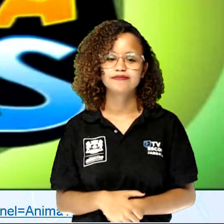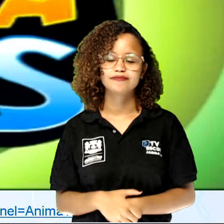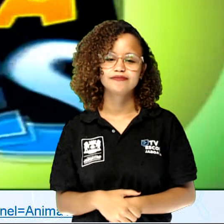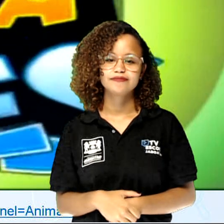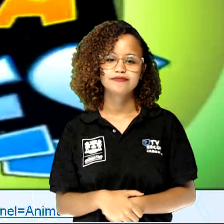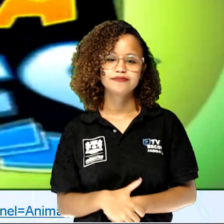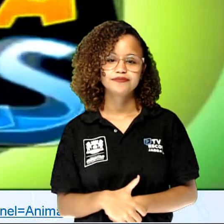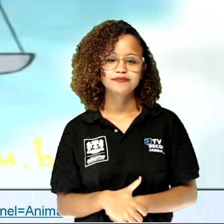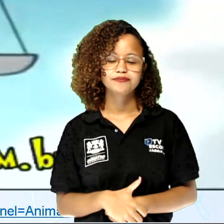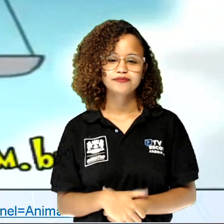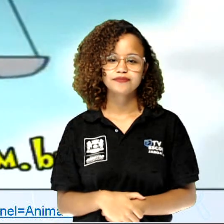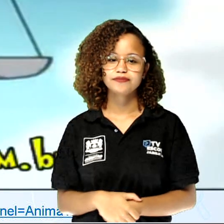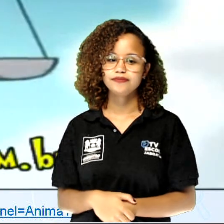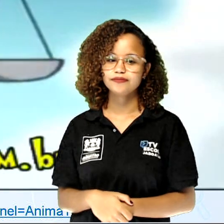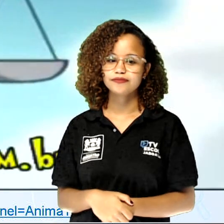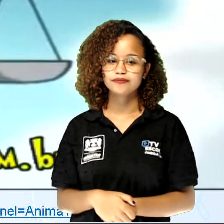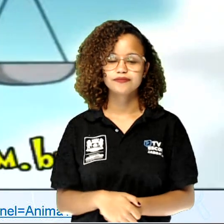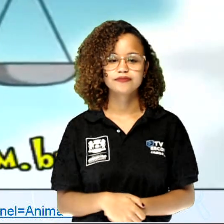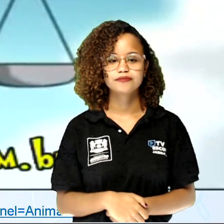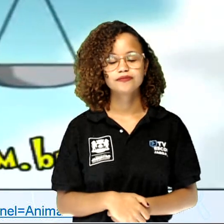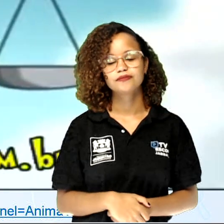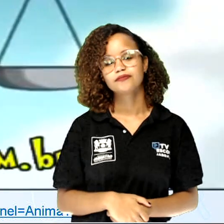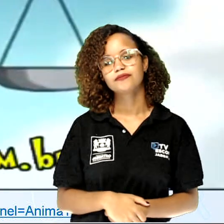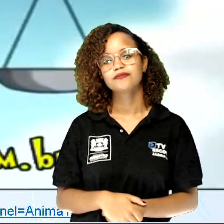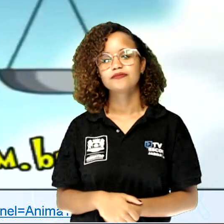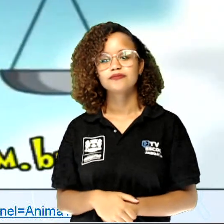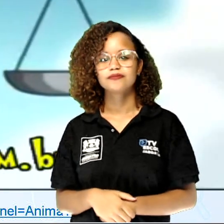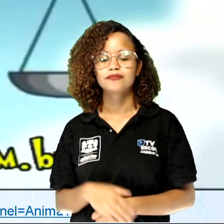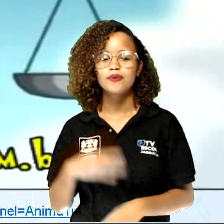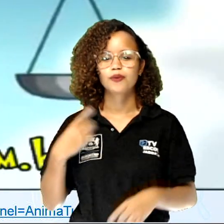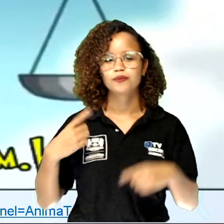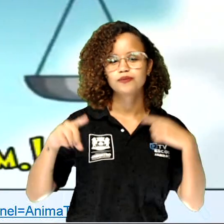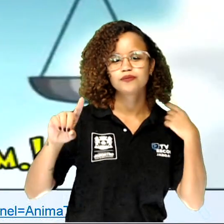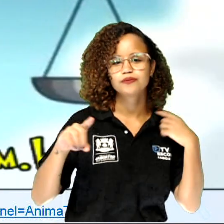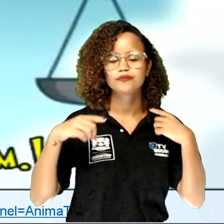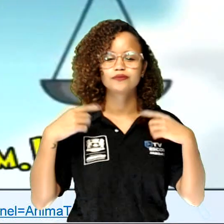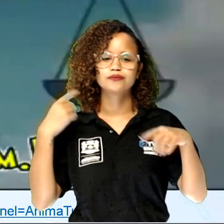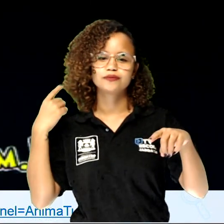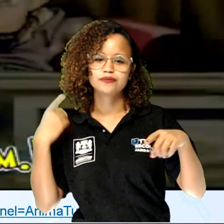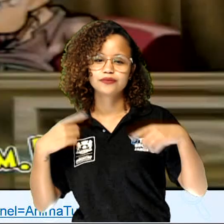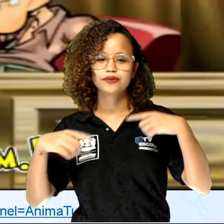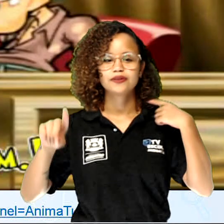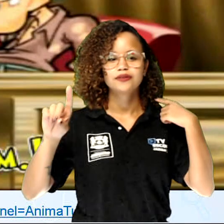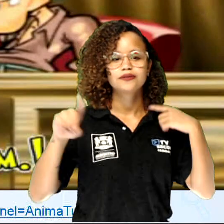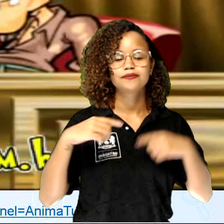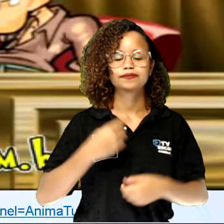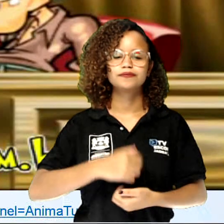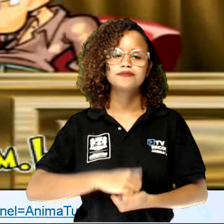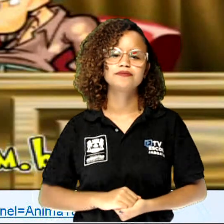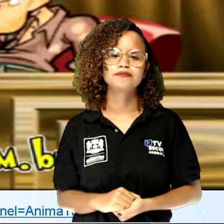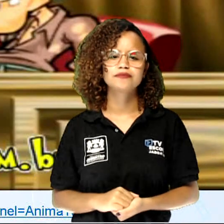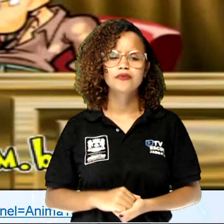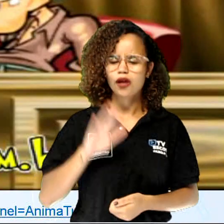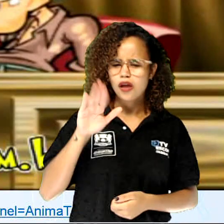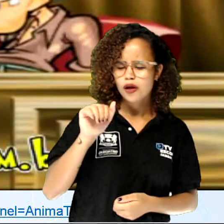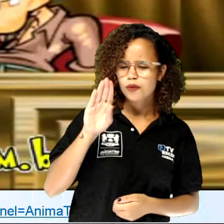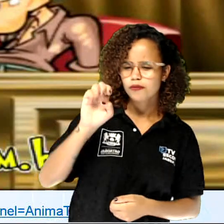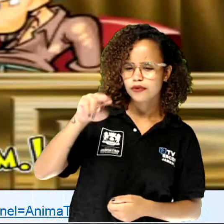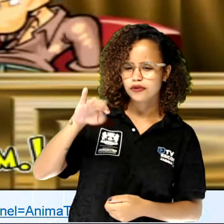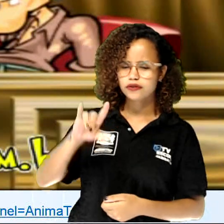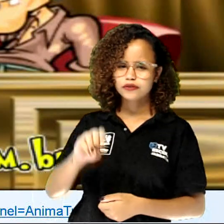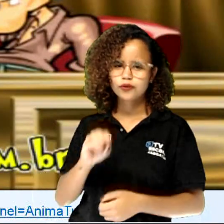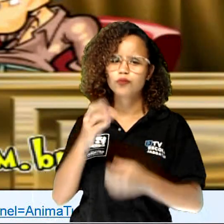Piada do mês. Ele vai ter que me pagar. Assim vai! Senhor Benedito, que fique